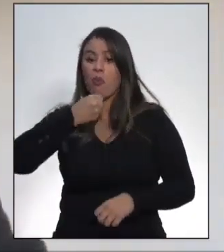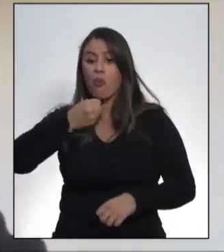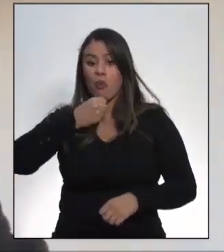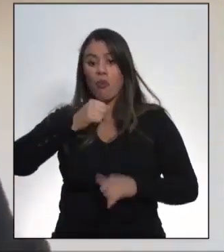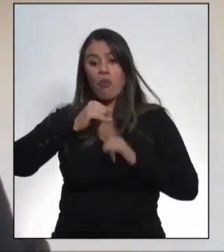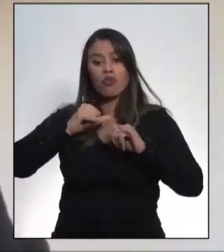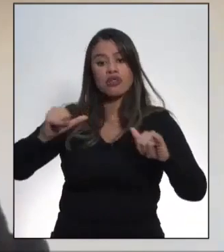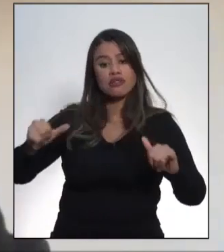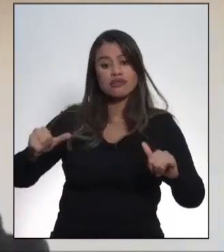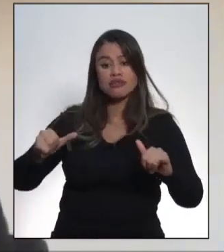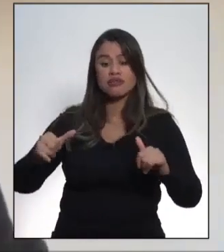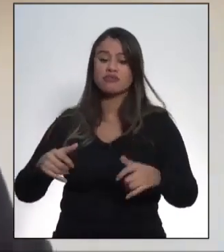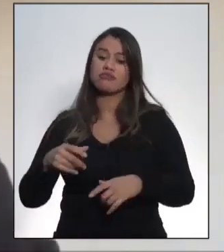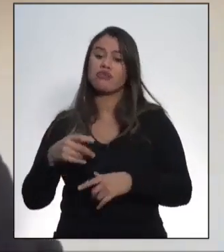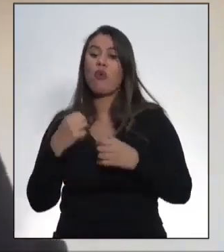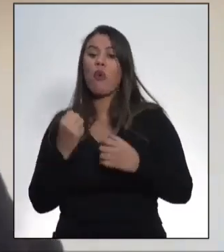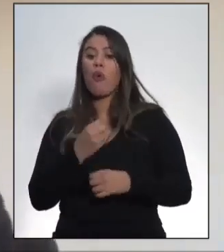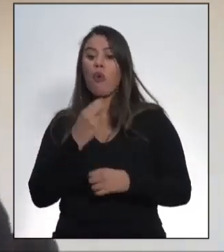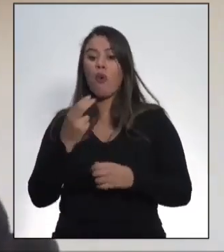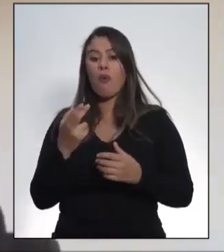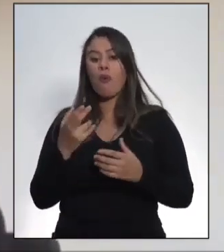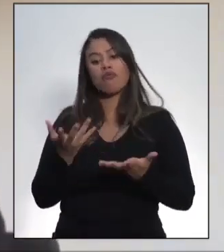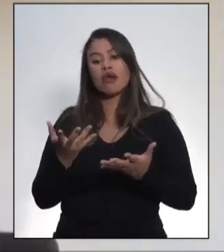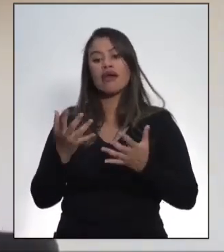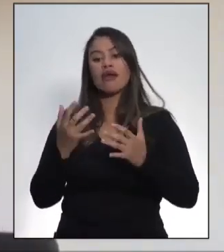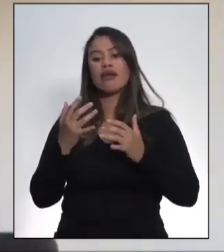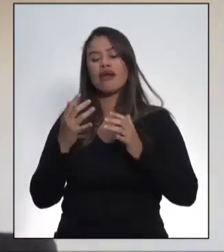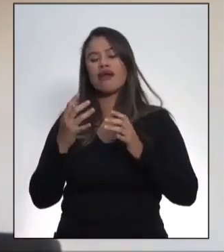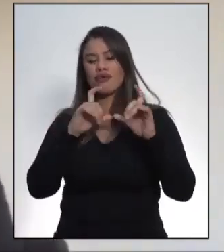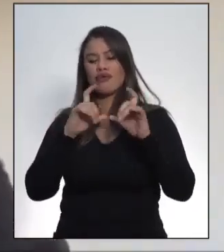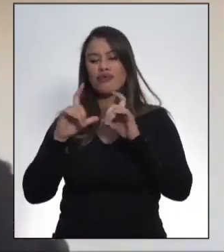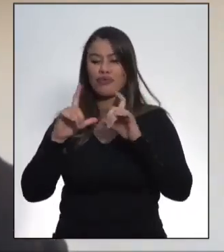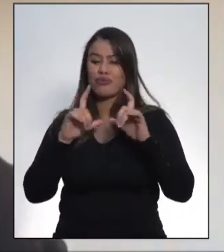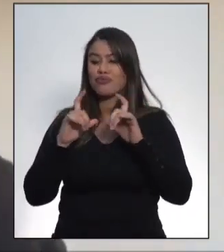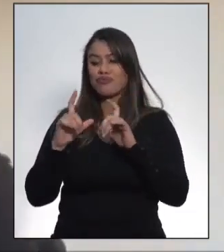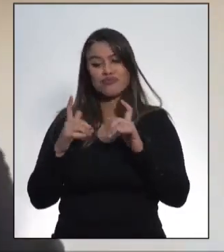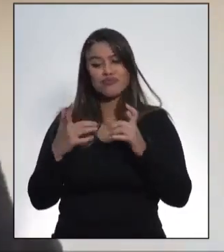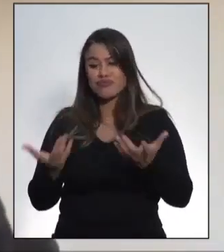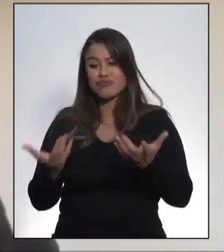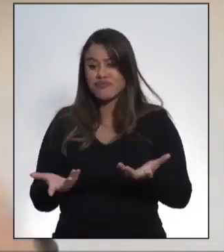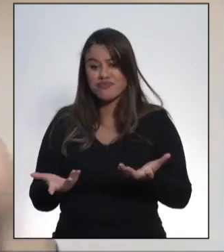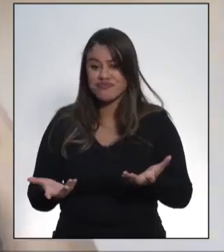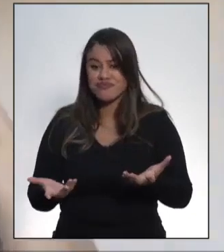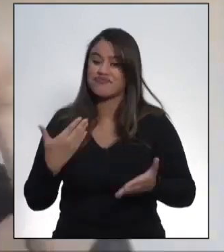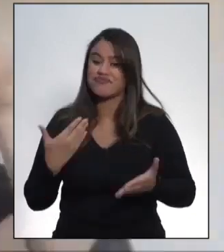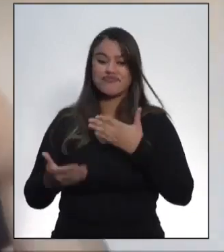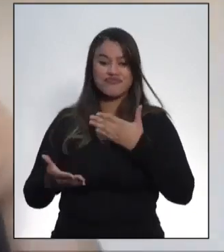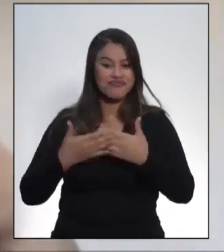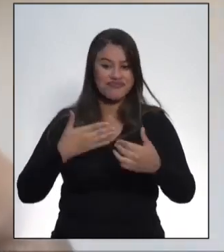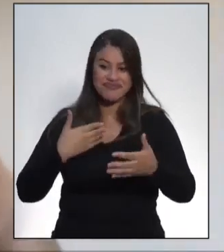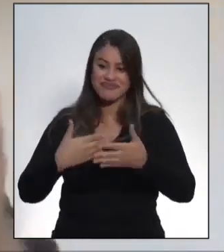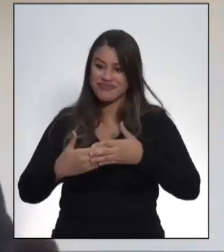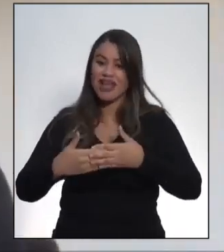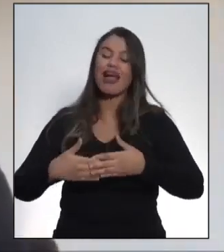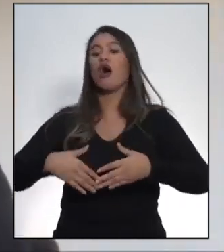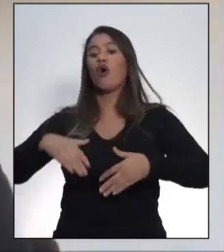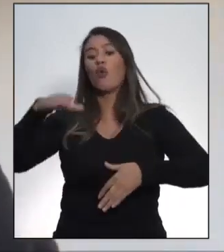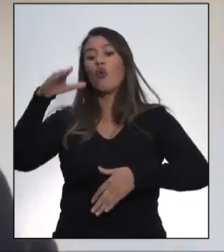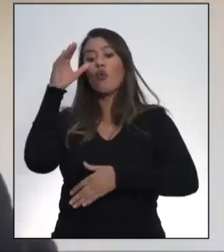ou publicidade para Ana Beatriz, por exemplo, que quer ser fotógrafa. Essa curiosidade vai